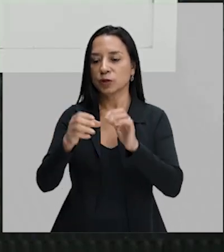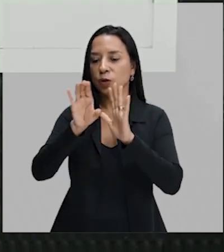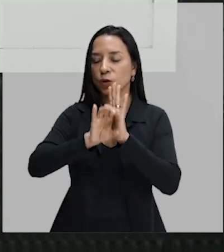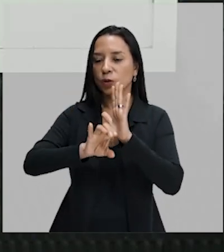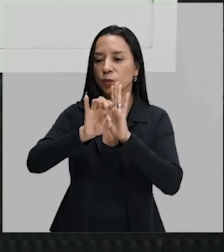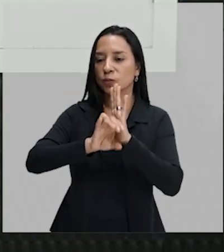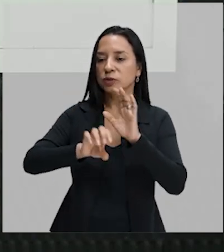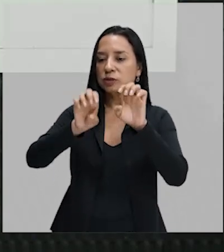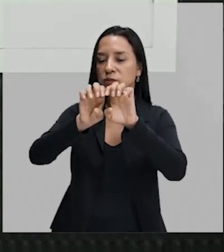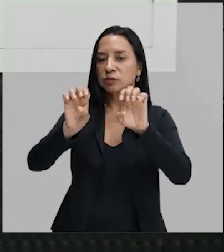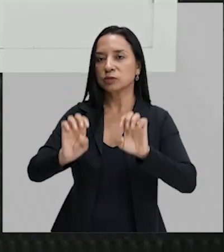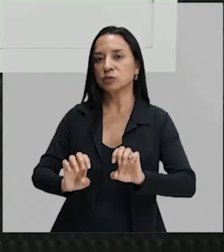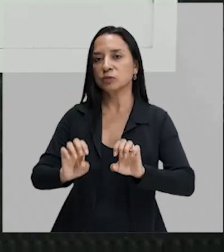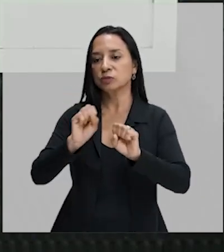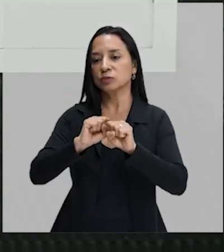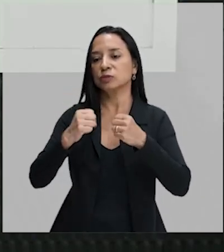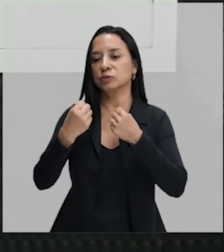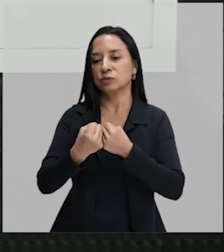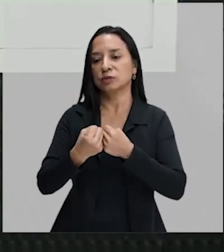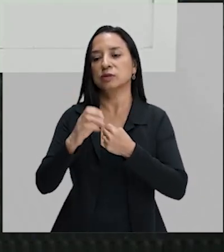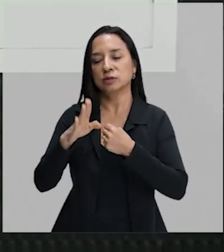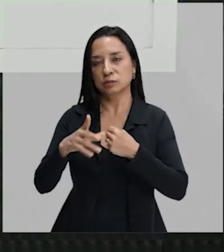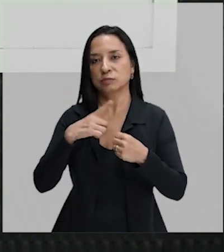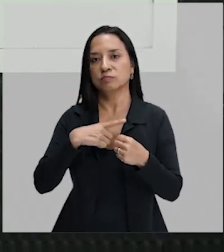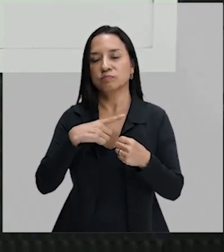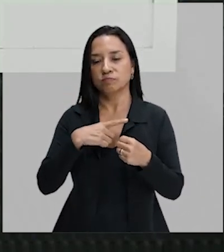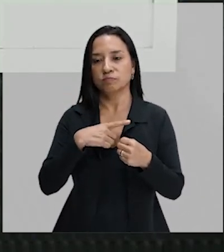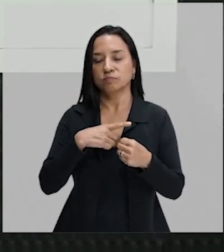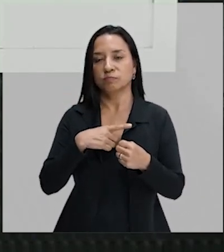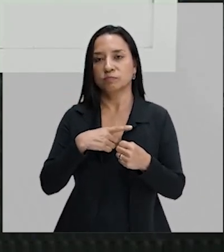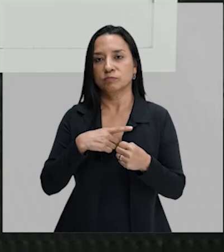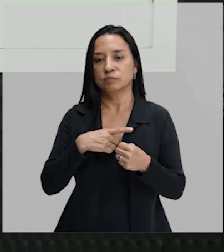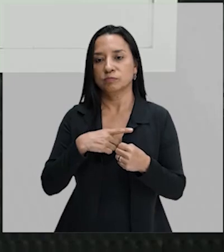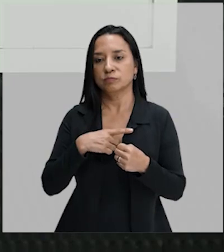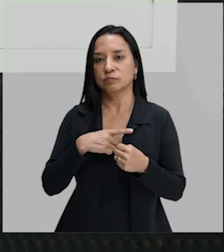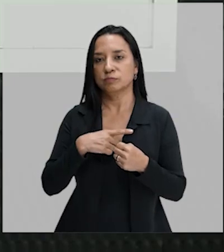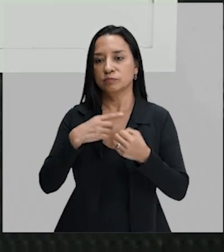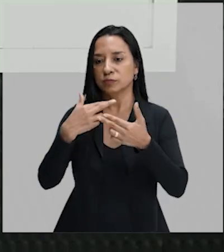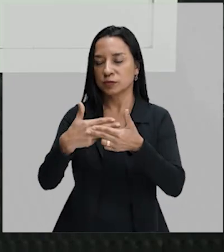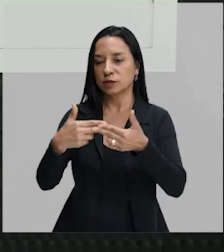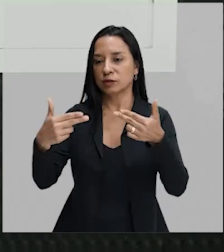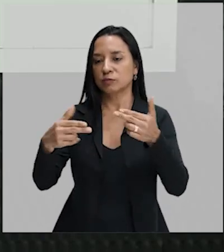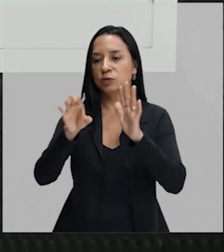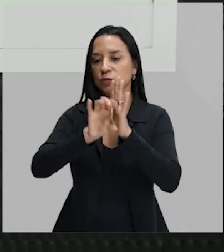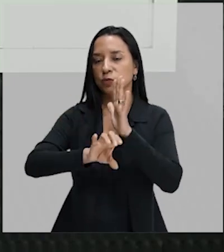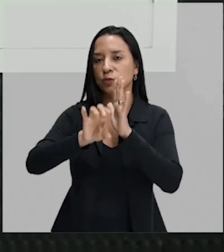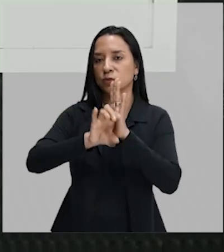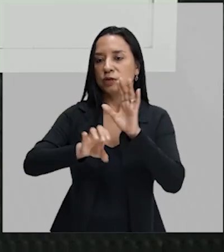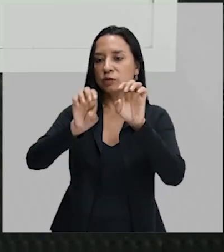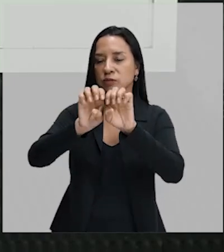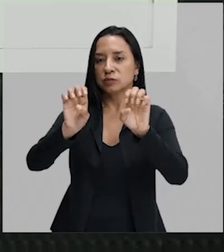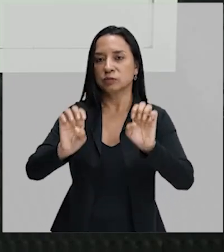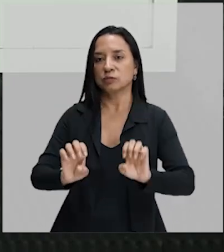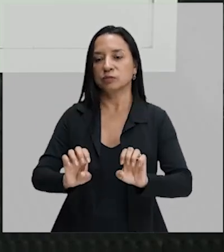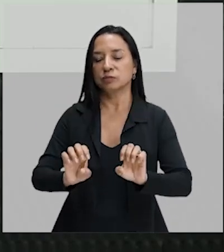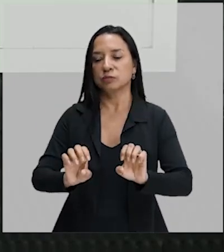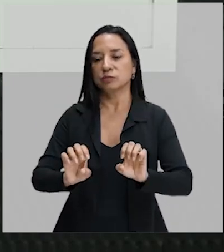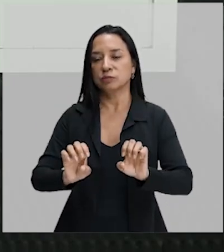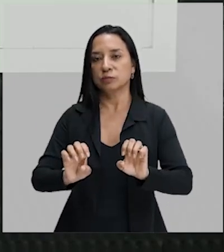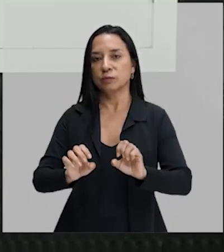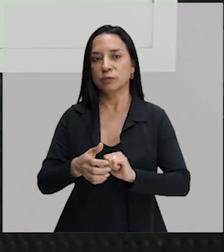conceitos ou estruturas sociais que já existem. Ó, elementos, conceitos, estruturas